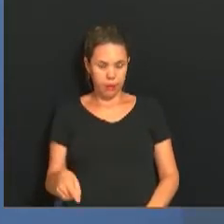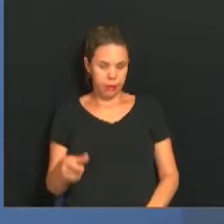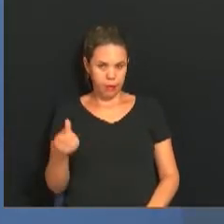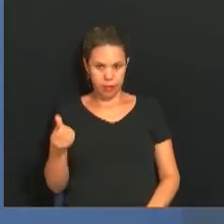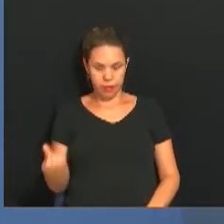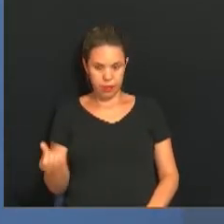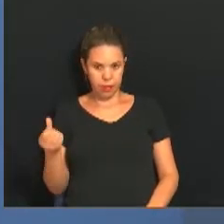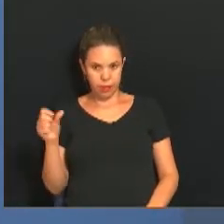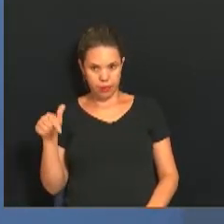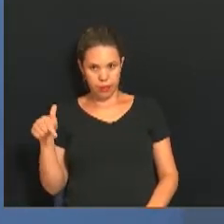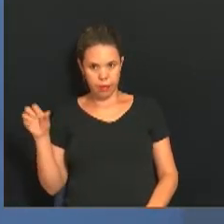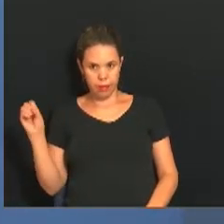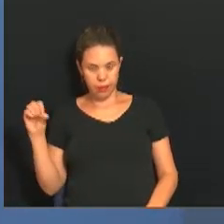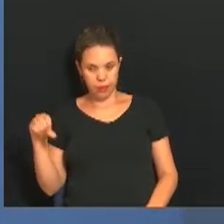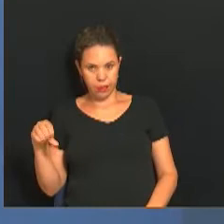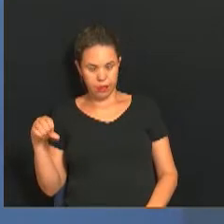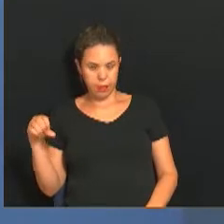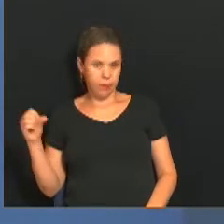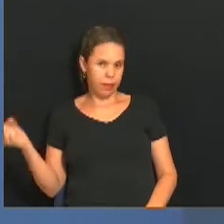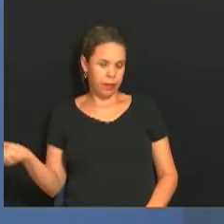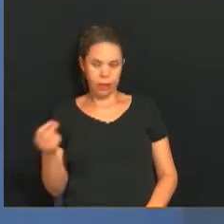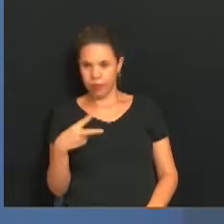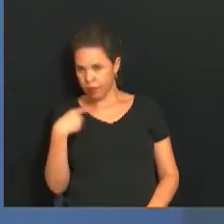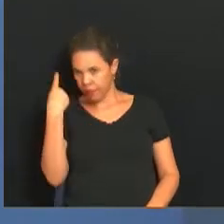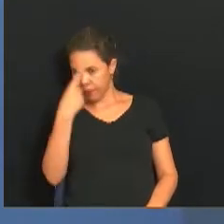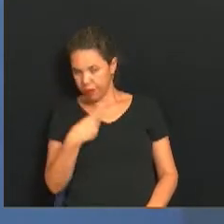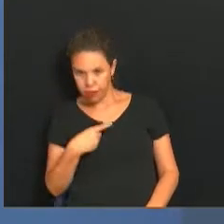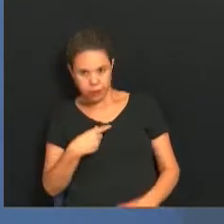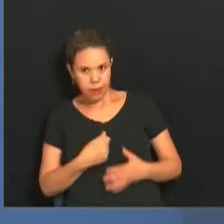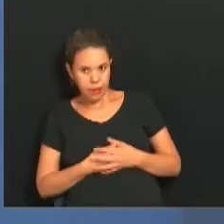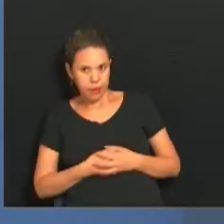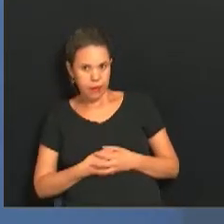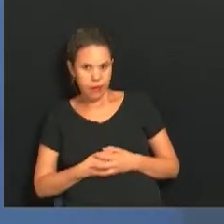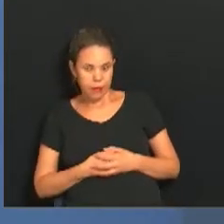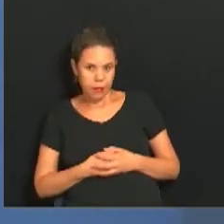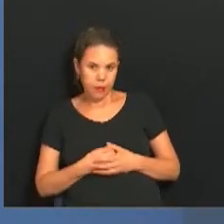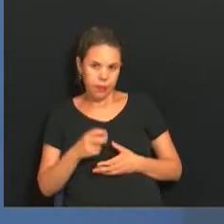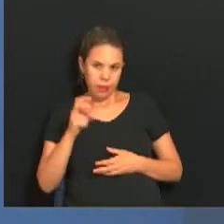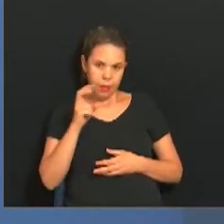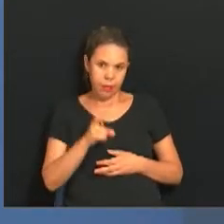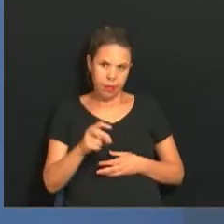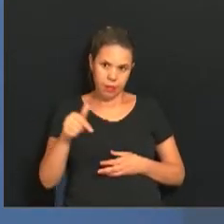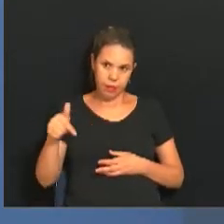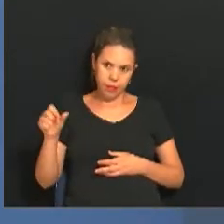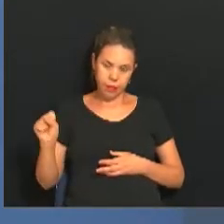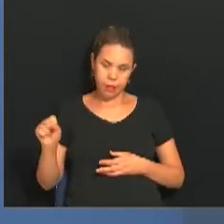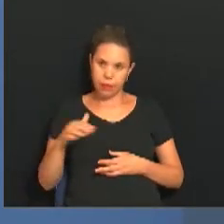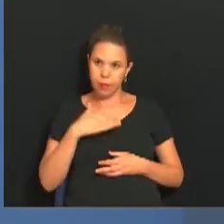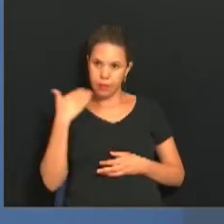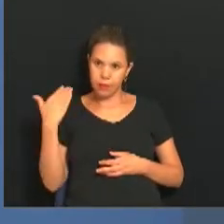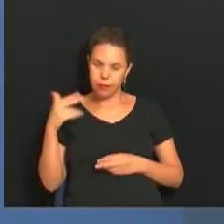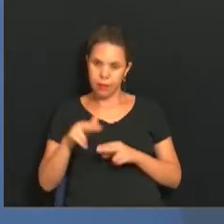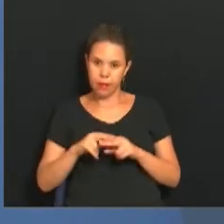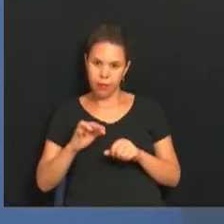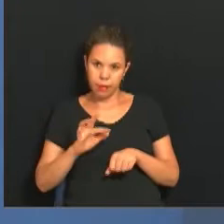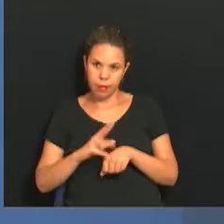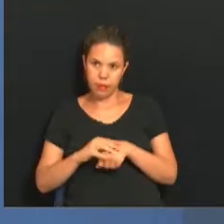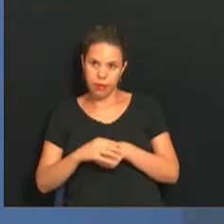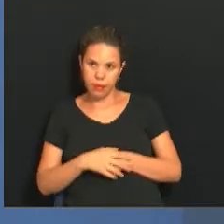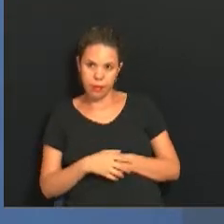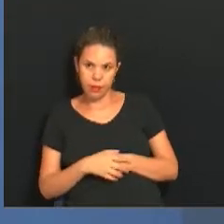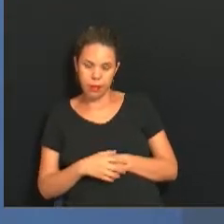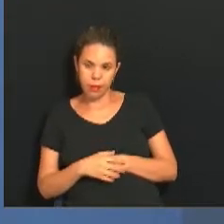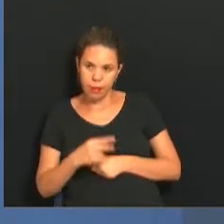61.870 novos casos nas últimas 24 horas. São 578 mortes devido à doença nas